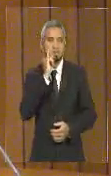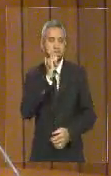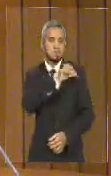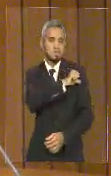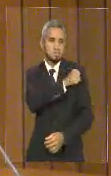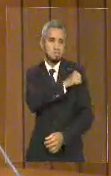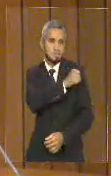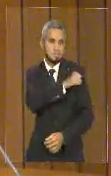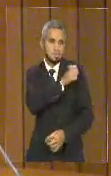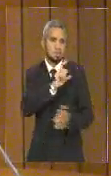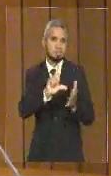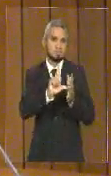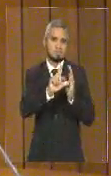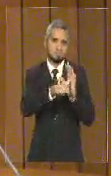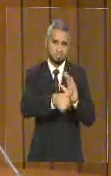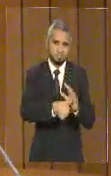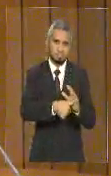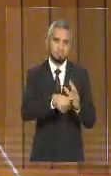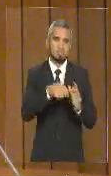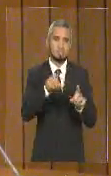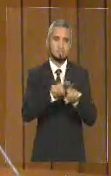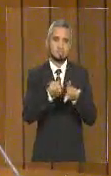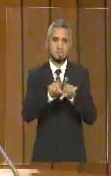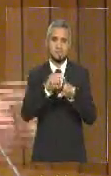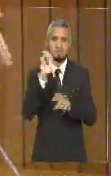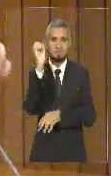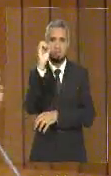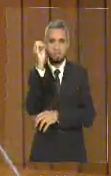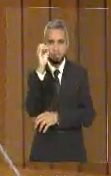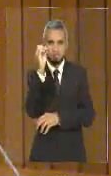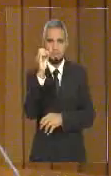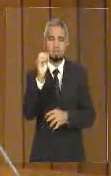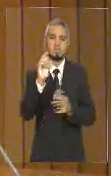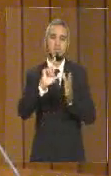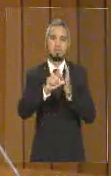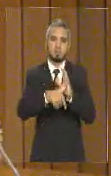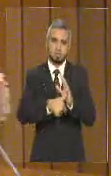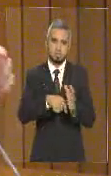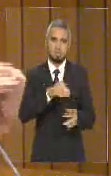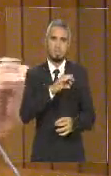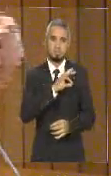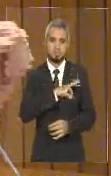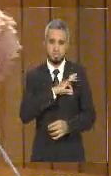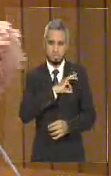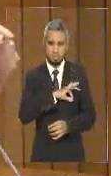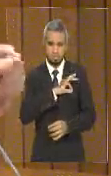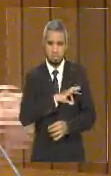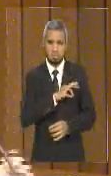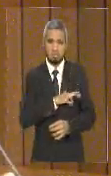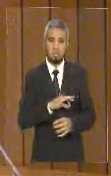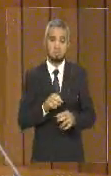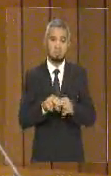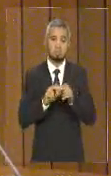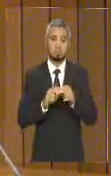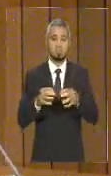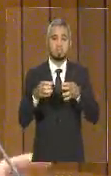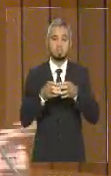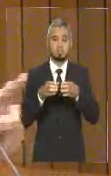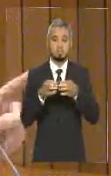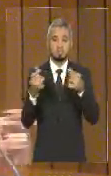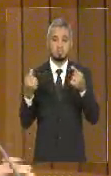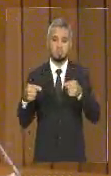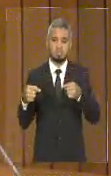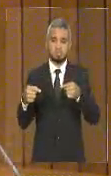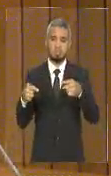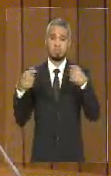Grande do Sul tendo que parcelar salários. Boas, e a oposição devia prestar atenção.